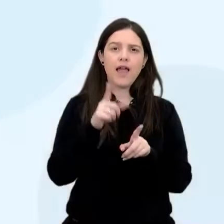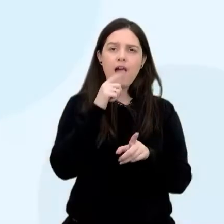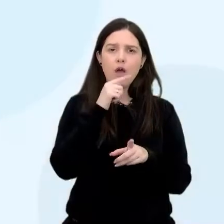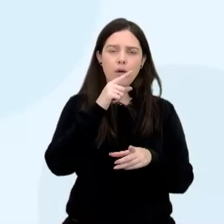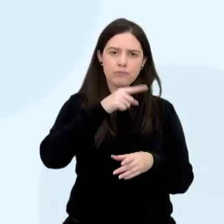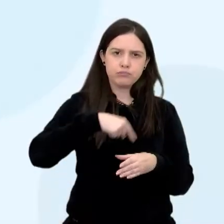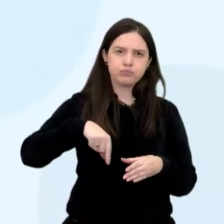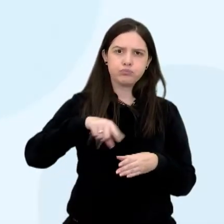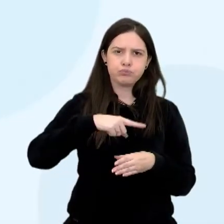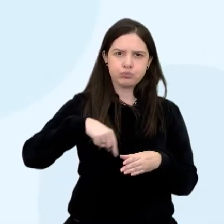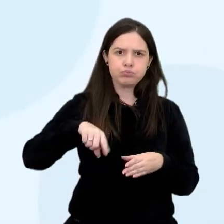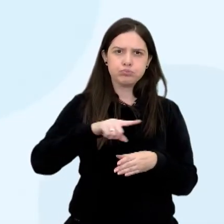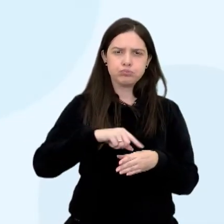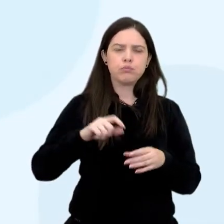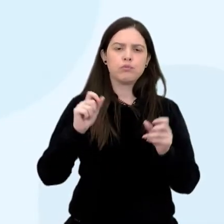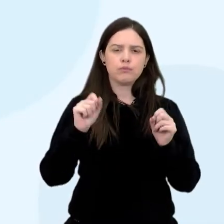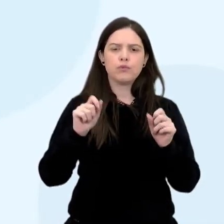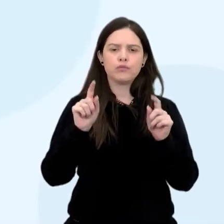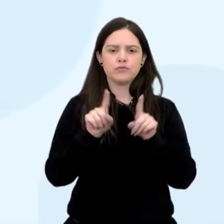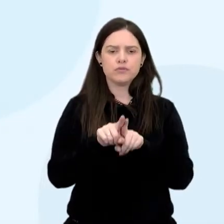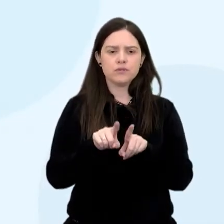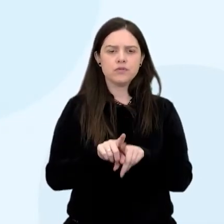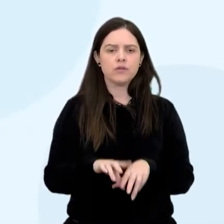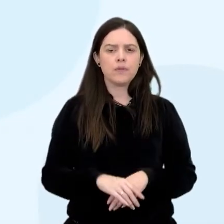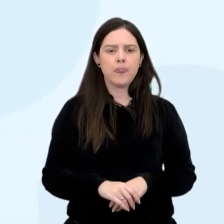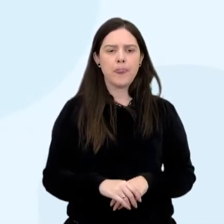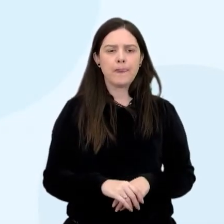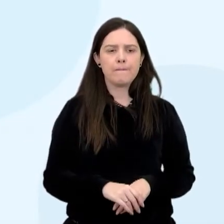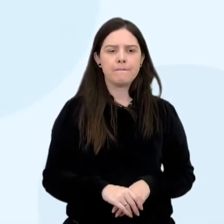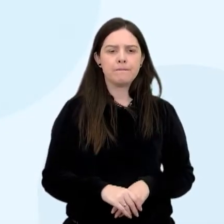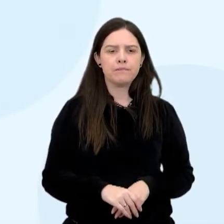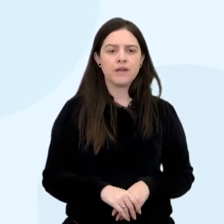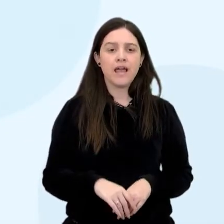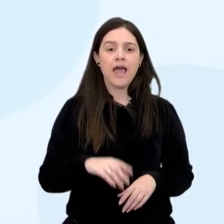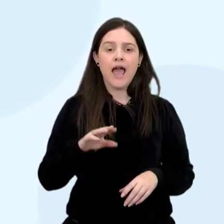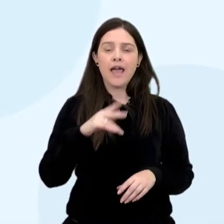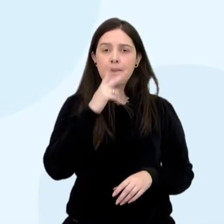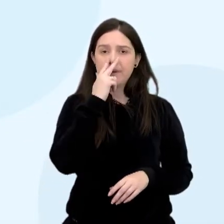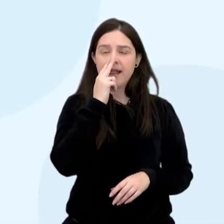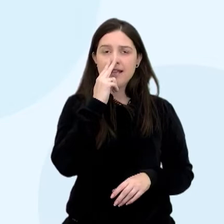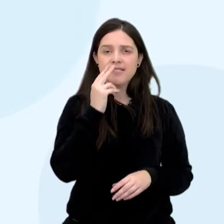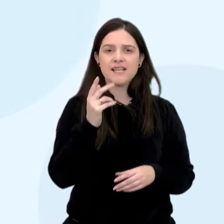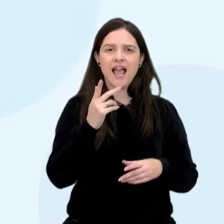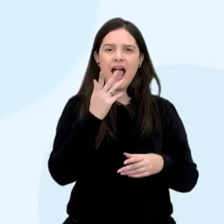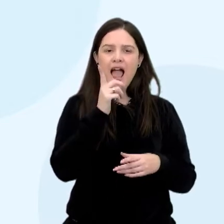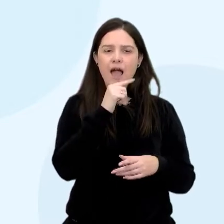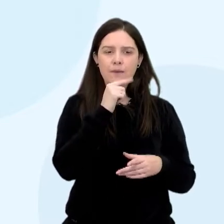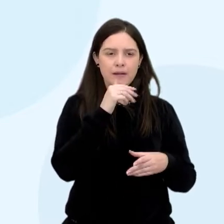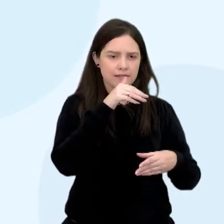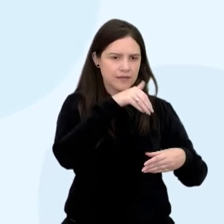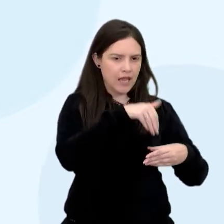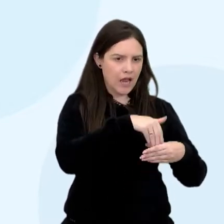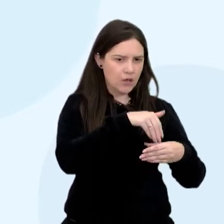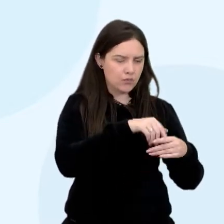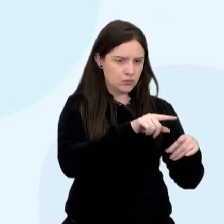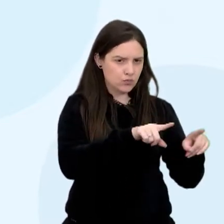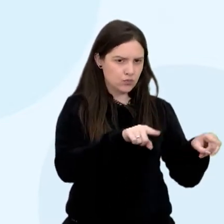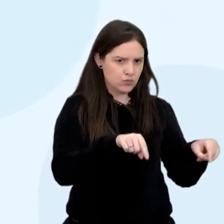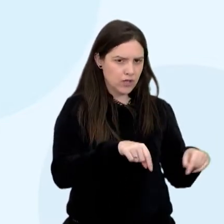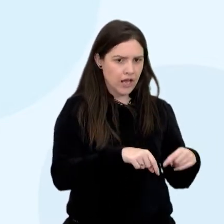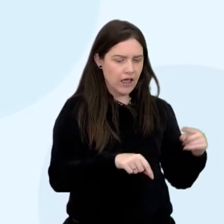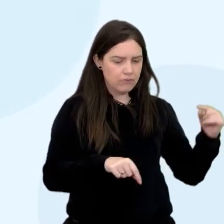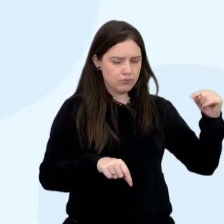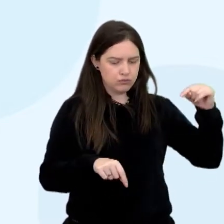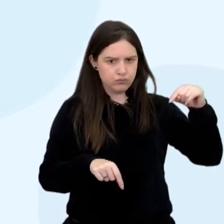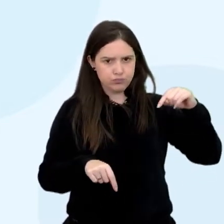tá certo? O que a bomba vai fazer? Ó? Vai fazer circular a água que está aqui dentro, passar por um lado da mangueira, descer